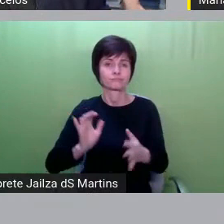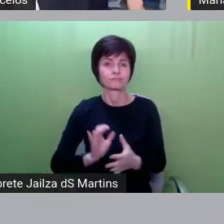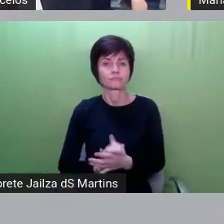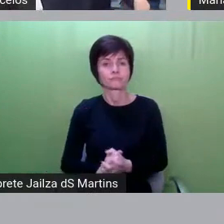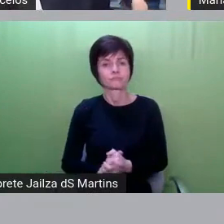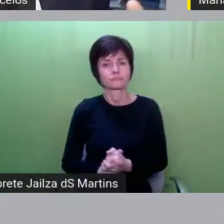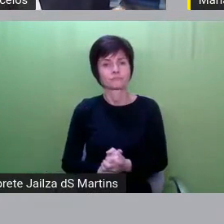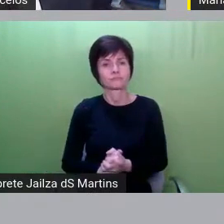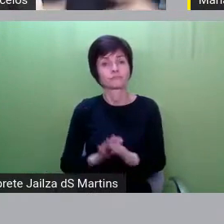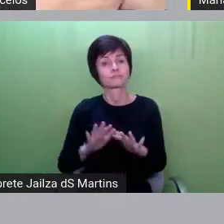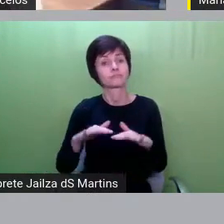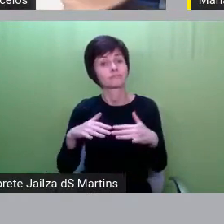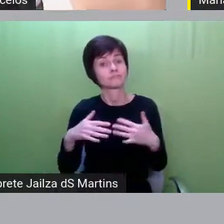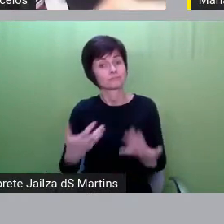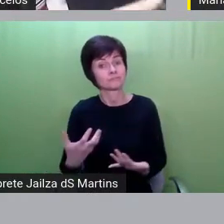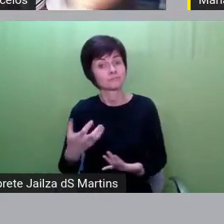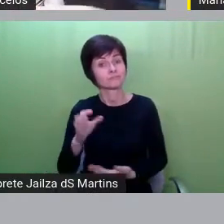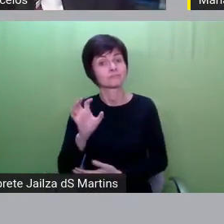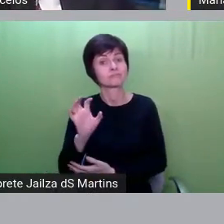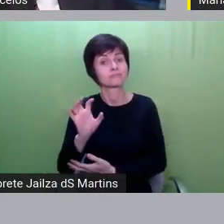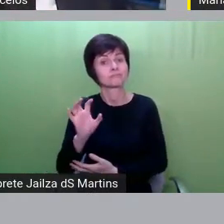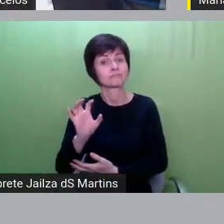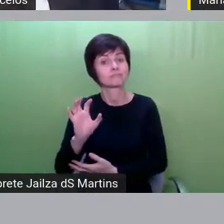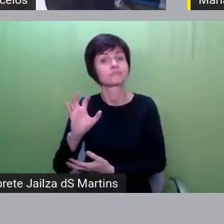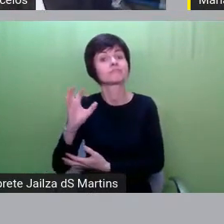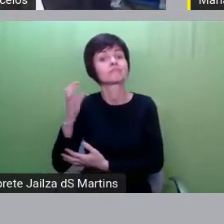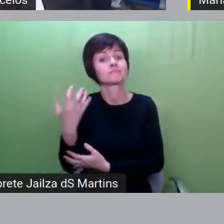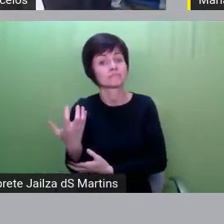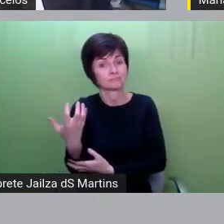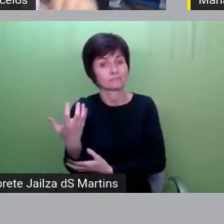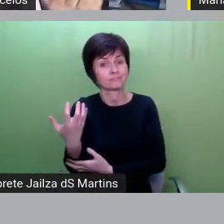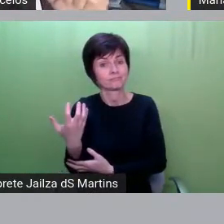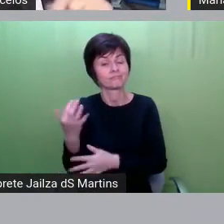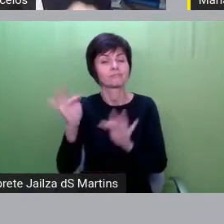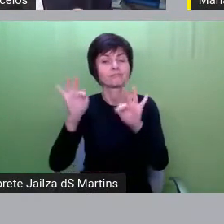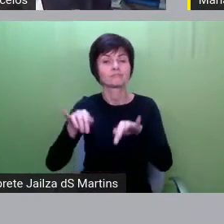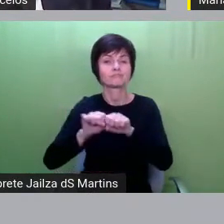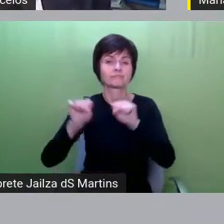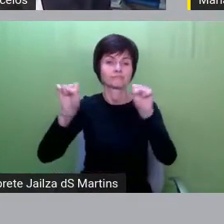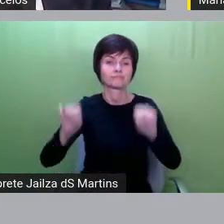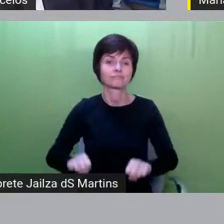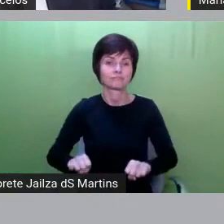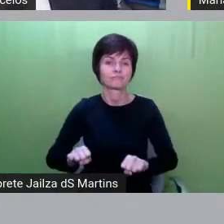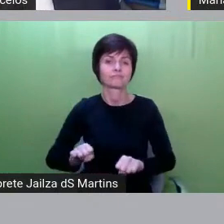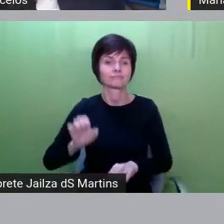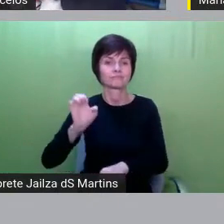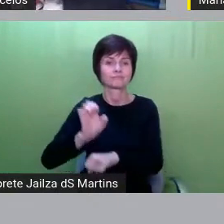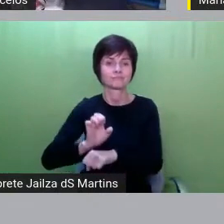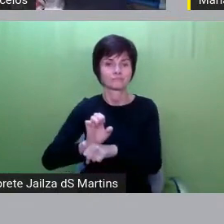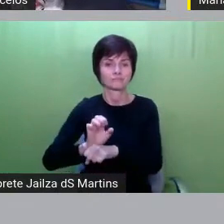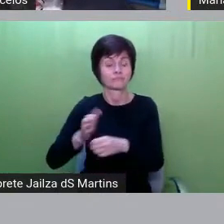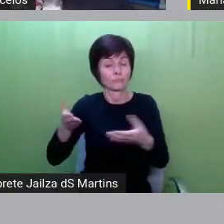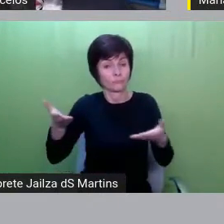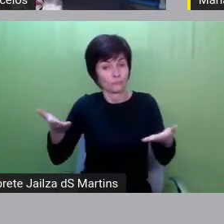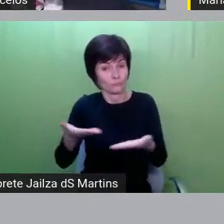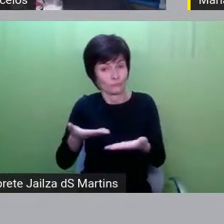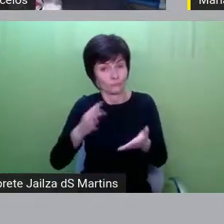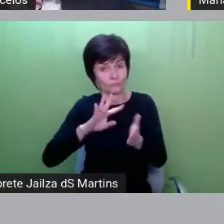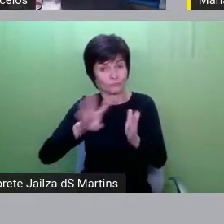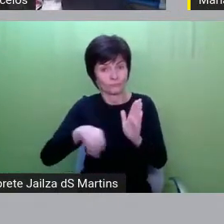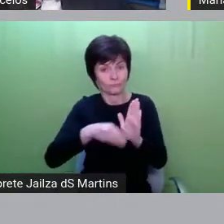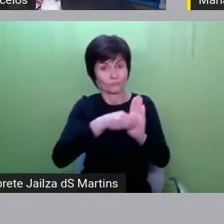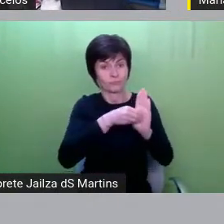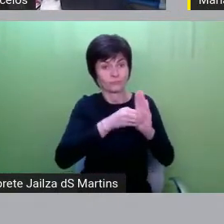e, com isso, a desconstrução de todo esse sistema. Porque hoje, esta emenda do